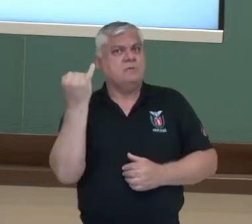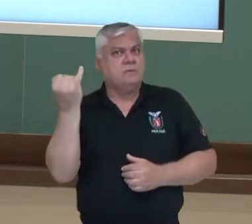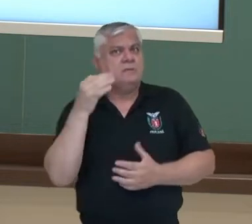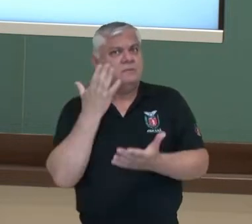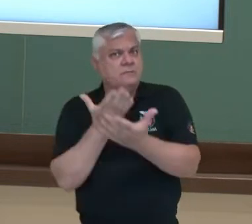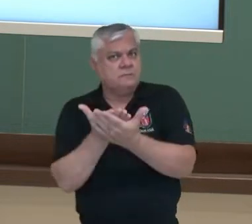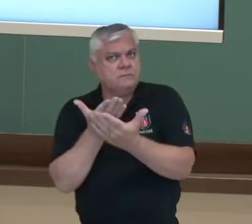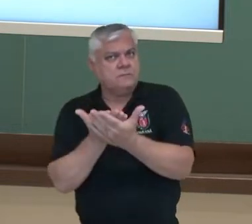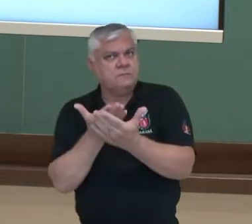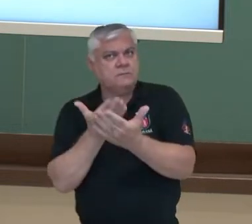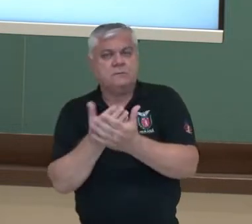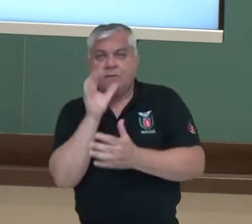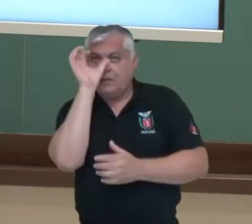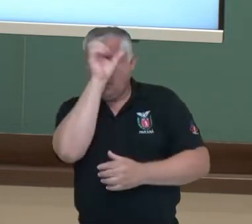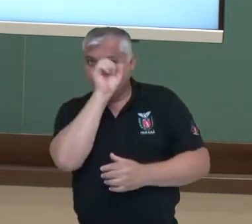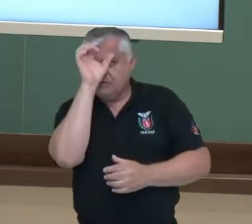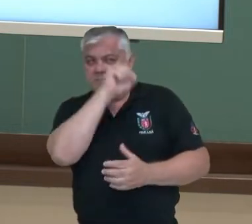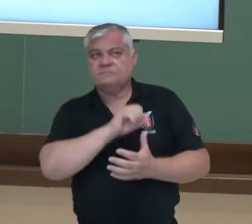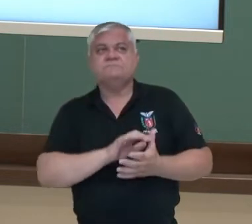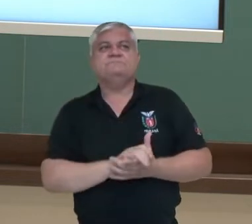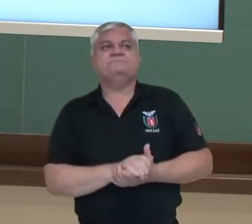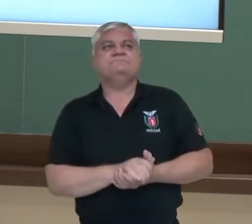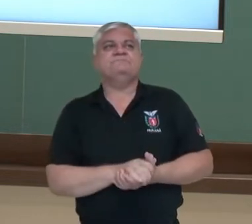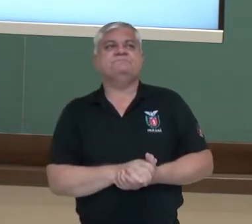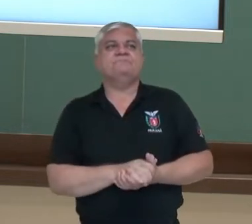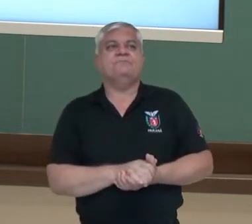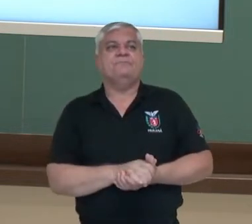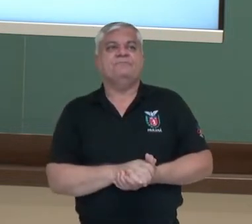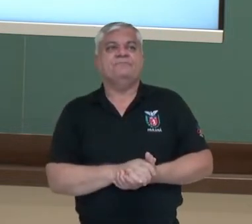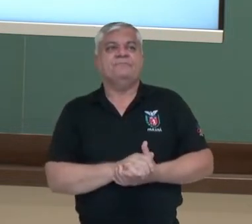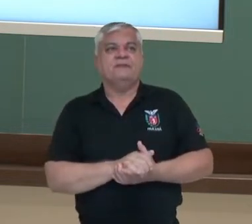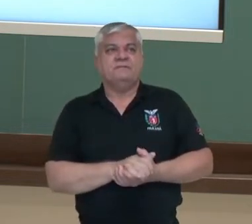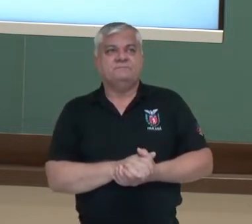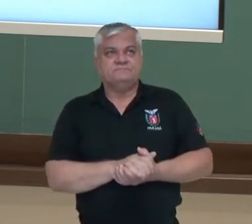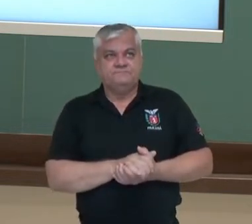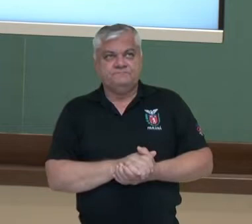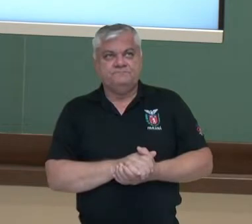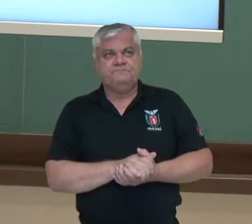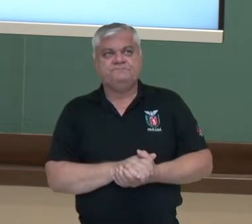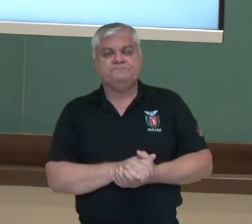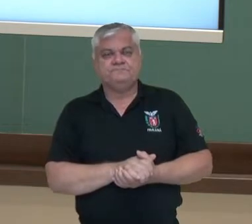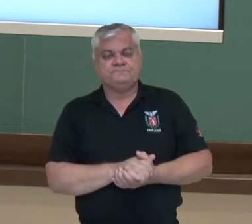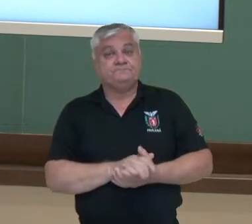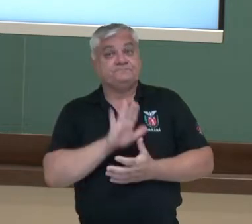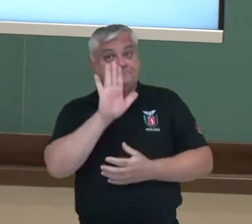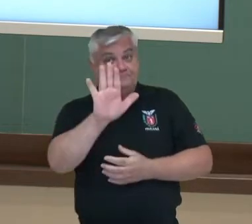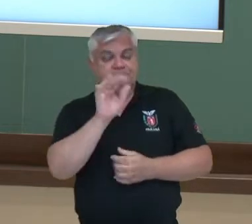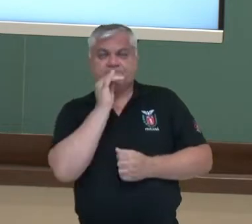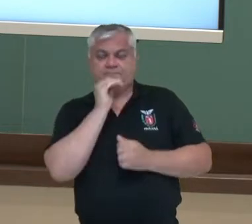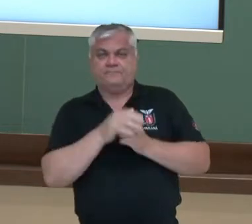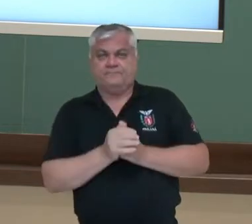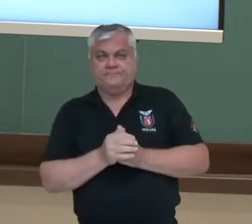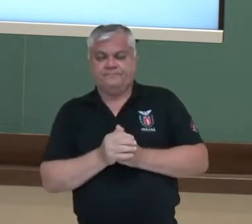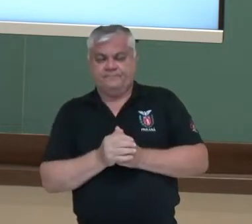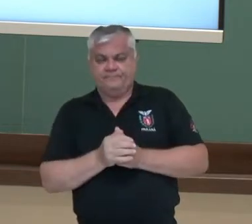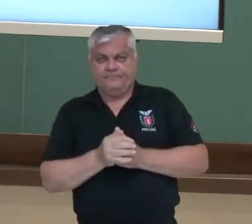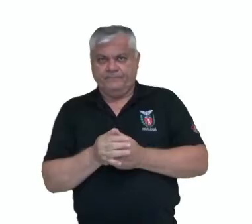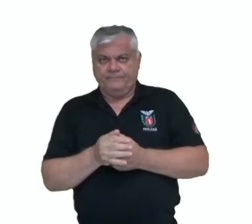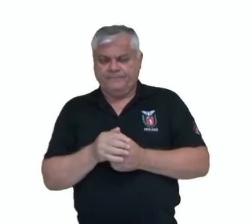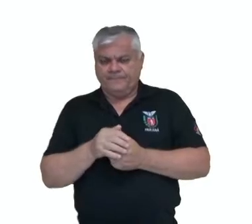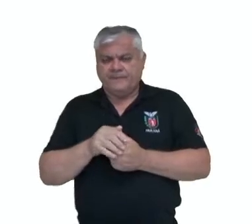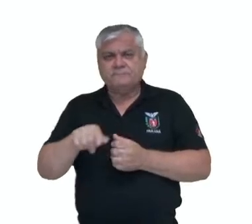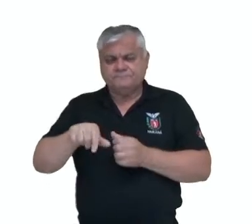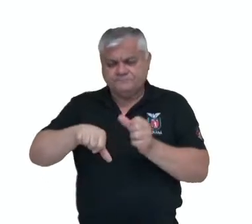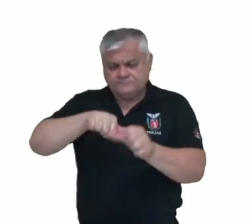estudo, né? Deste assunto. Muito bem. Ainda na classificação das reações orgânicas,